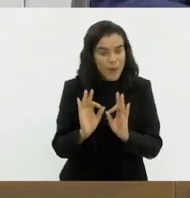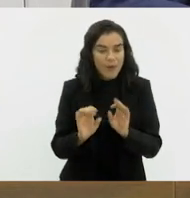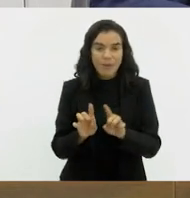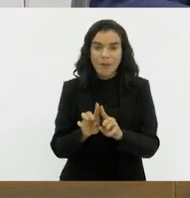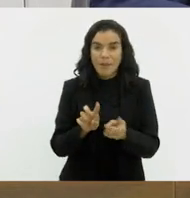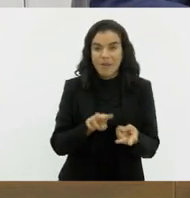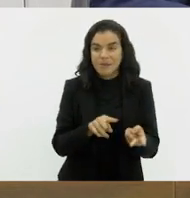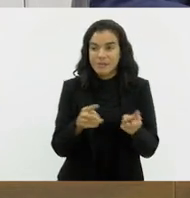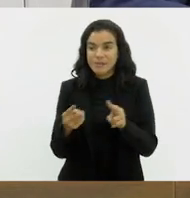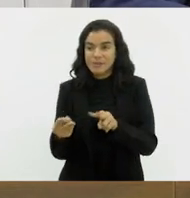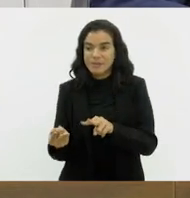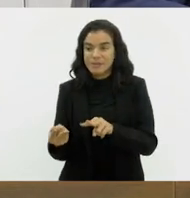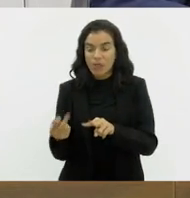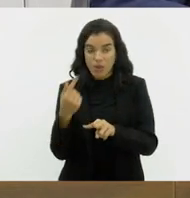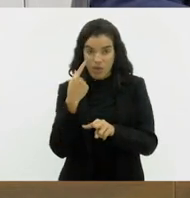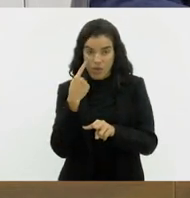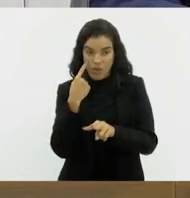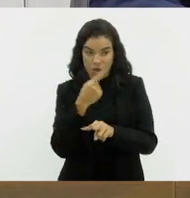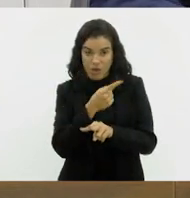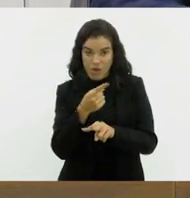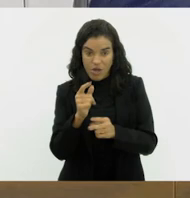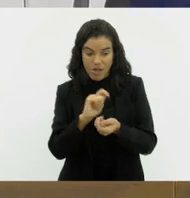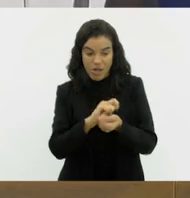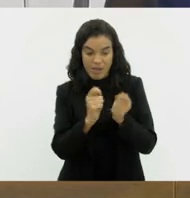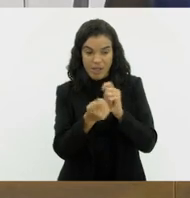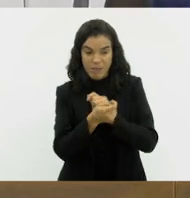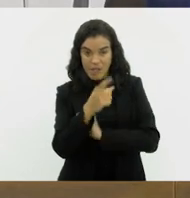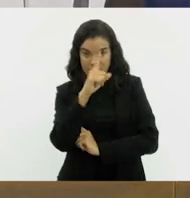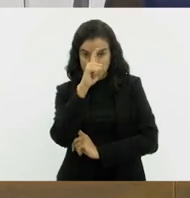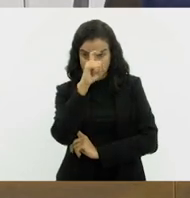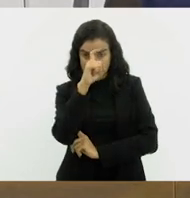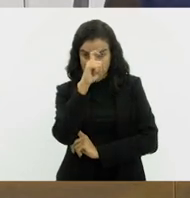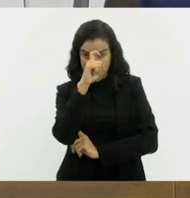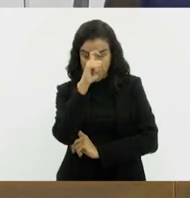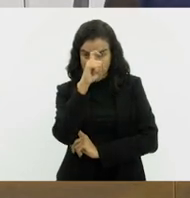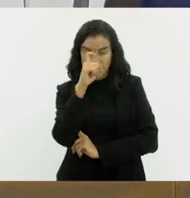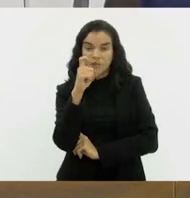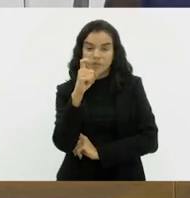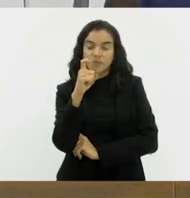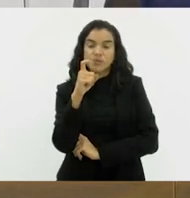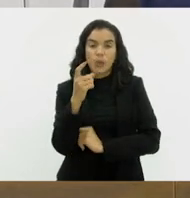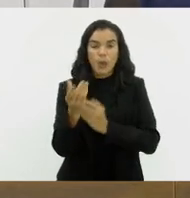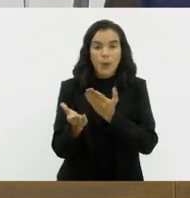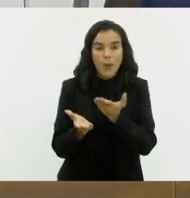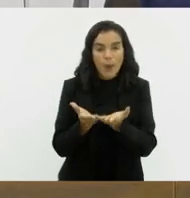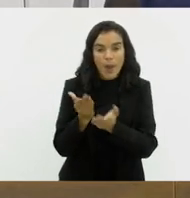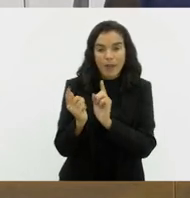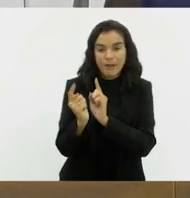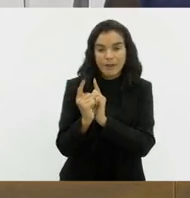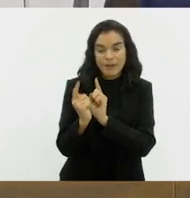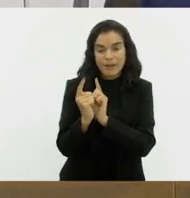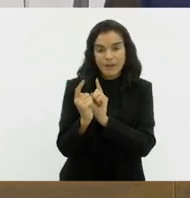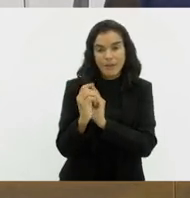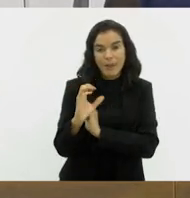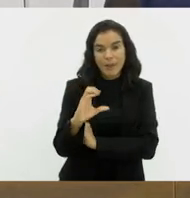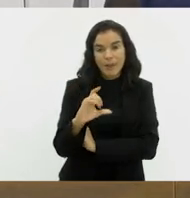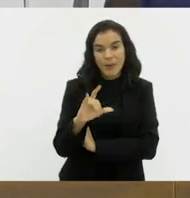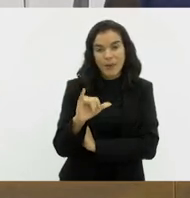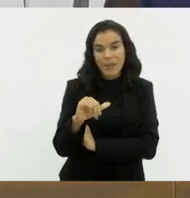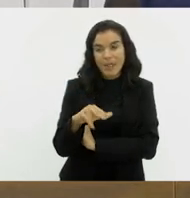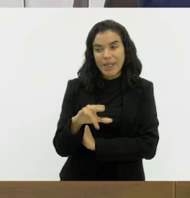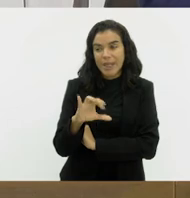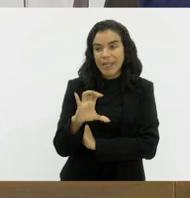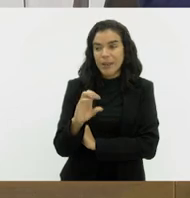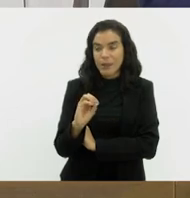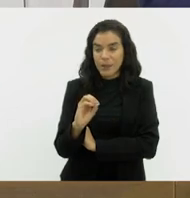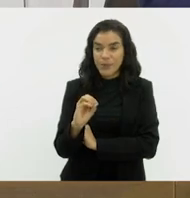transição, para dizer, ó, para a gente adaptar isso aqui a um hospital, né, com atendimento clínico, então, ó, a parte que é a